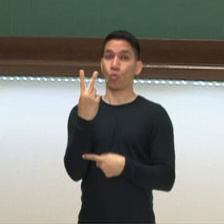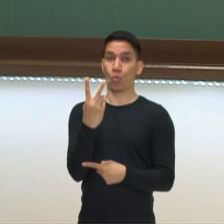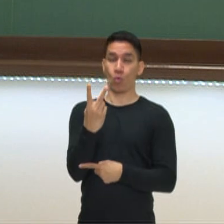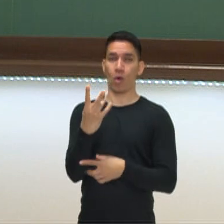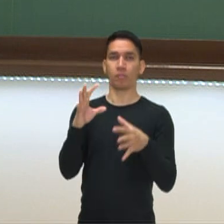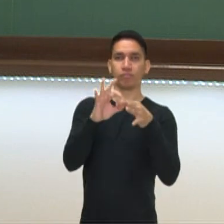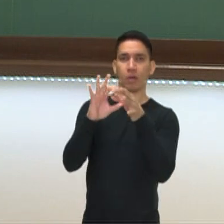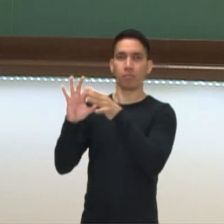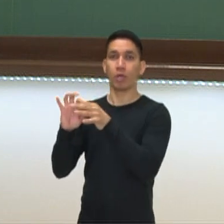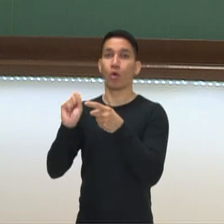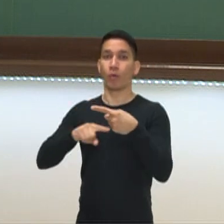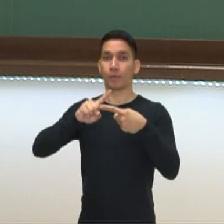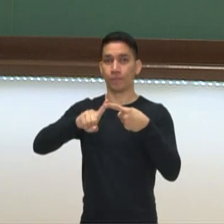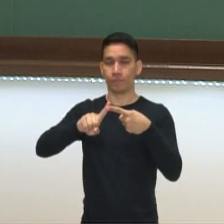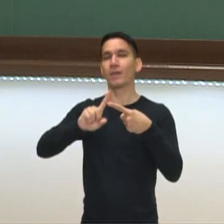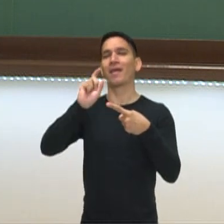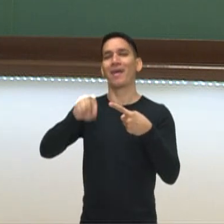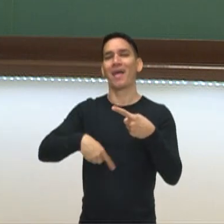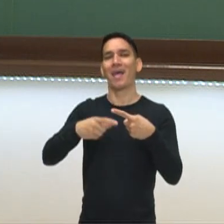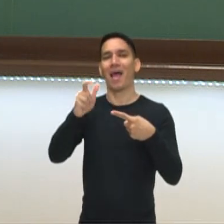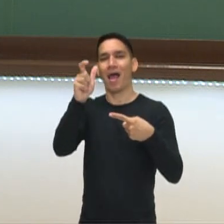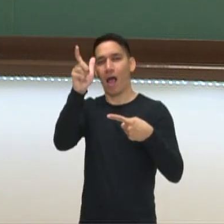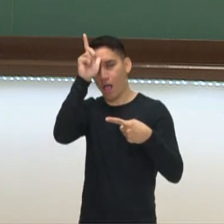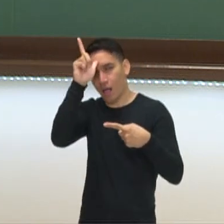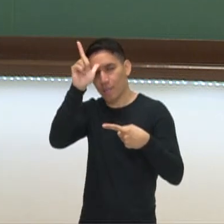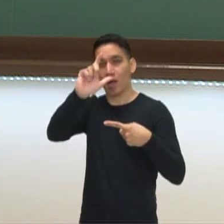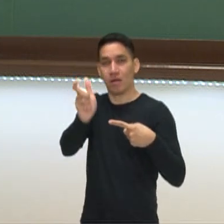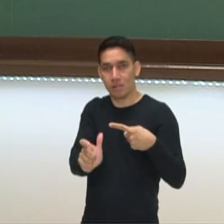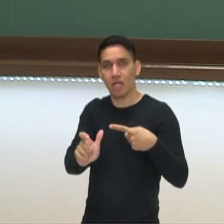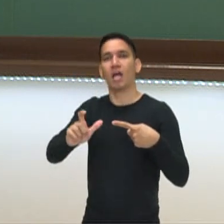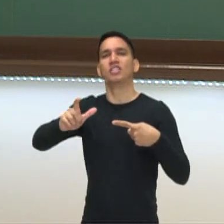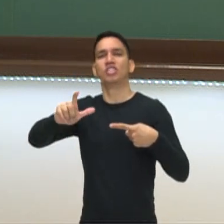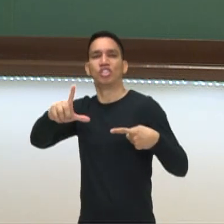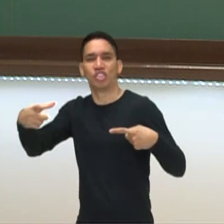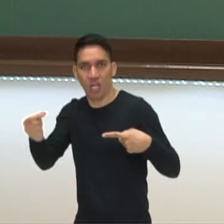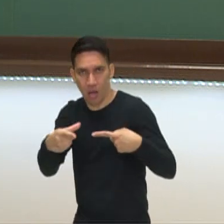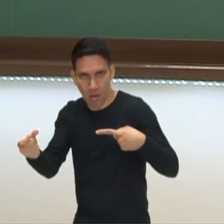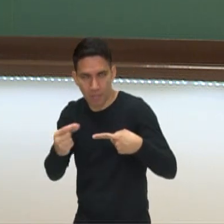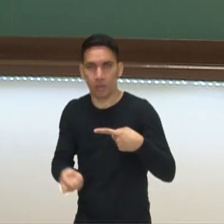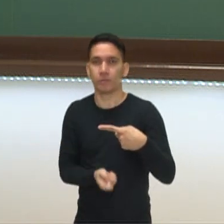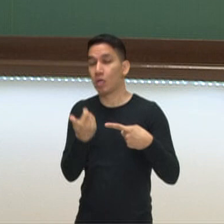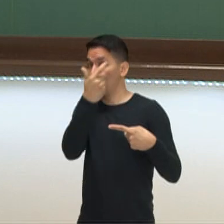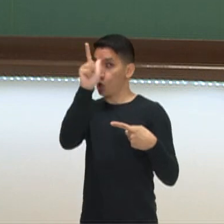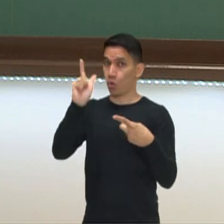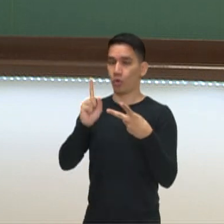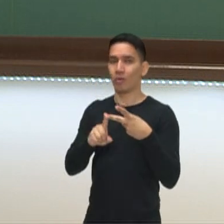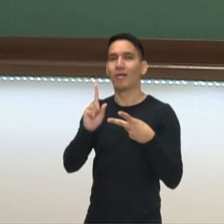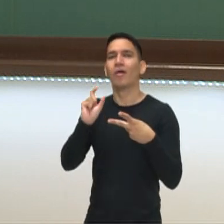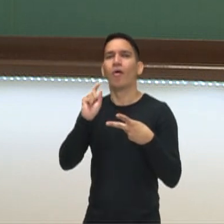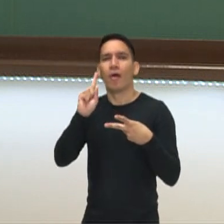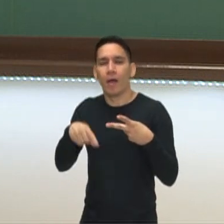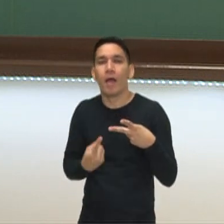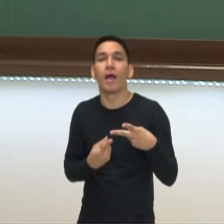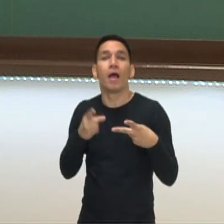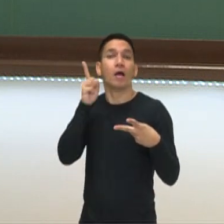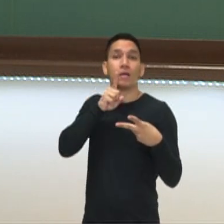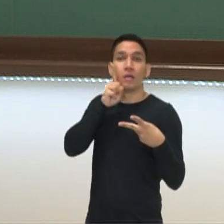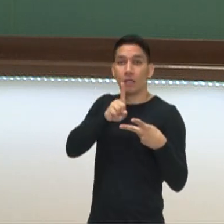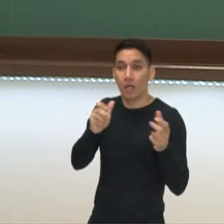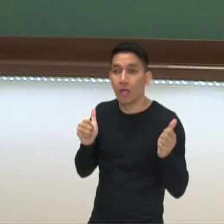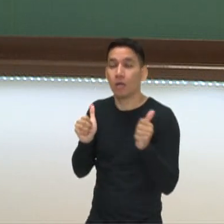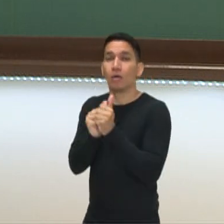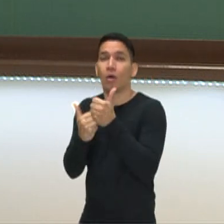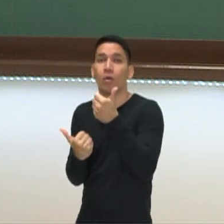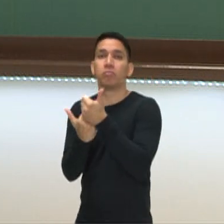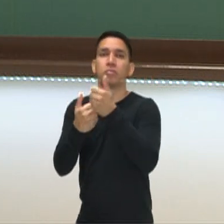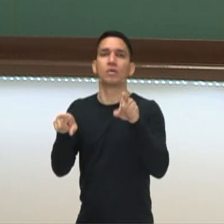pela Alemanha, Itália e Japão, e os aliados, que depois do bombardeio de Pearl Harbor, com o ingresso dos Estados Unidos e